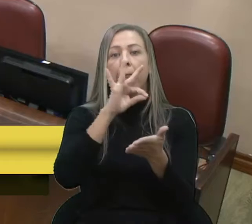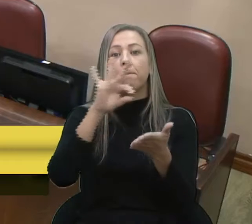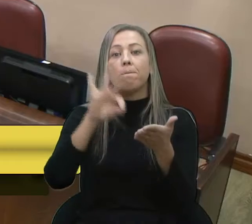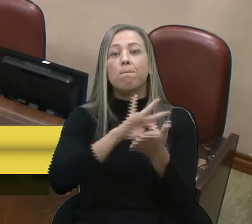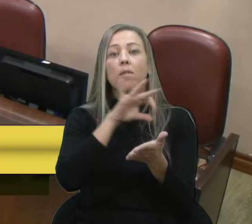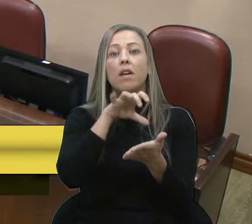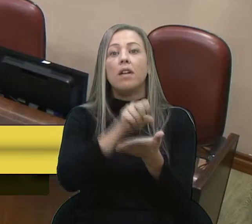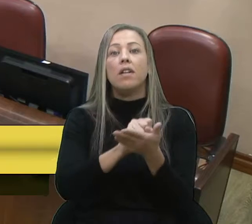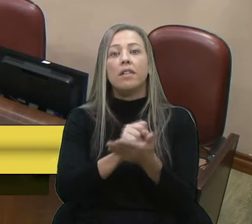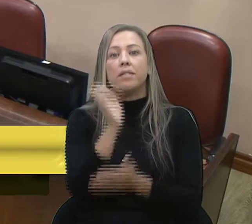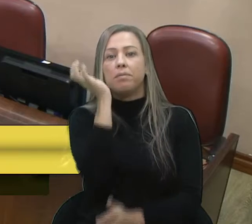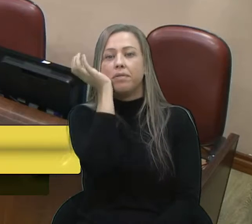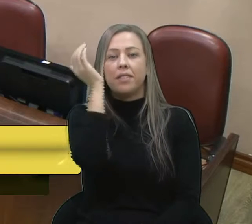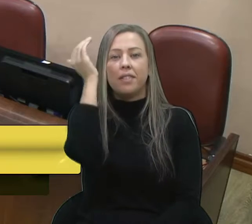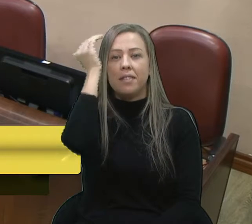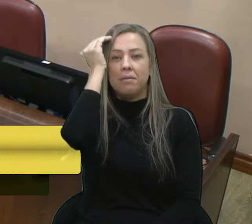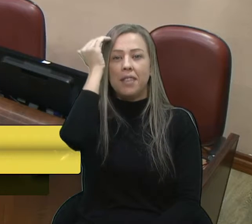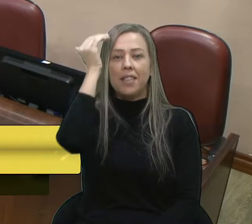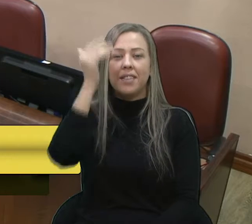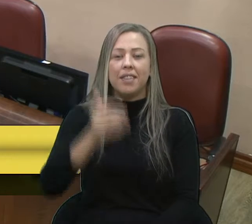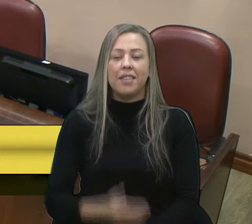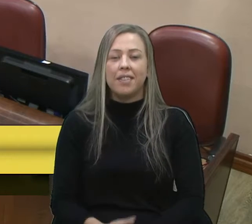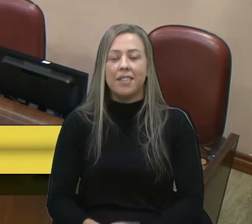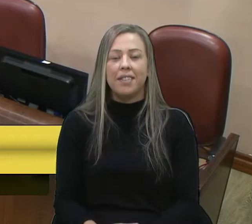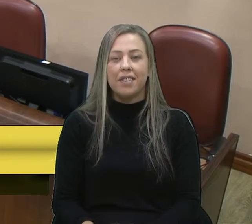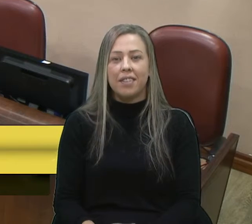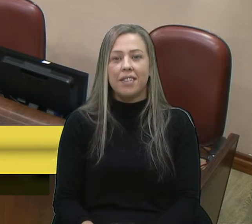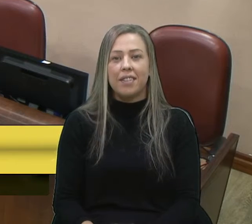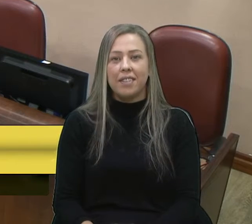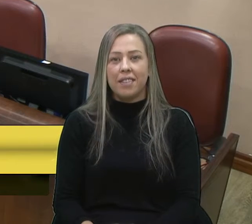Presidente Felipe Guilherme com a palavra.